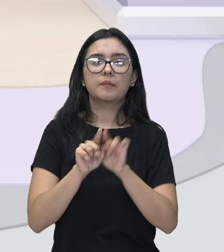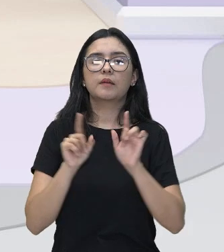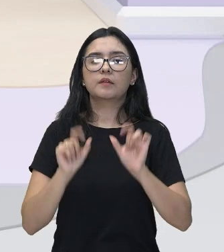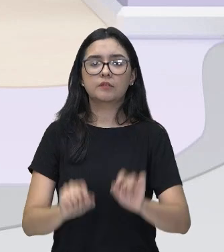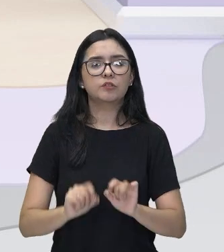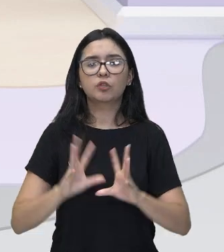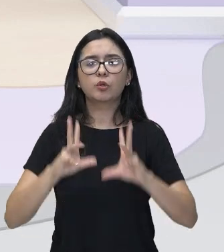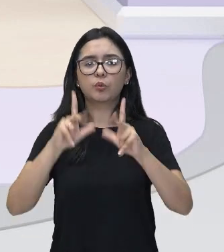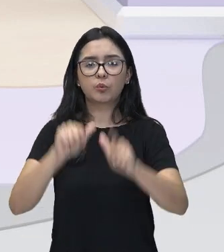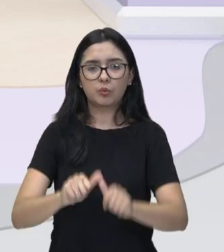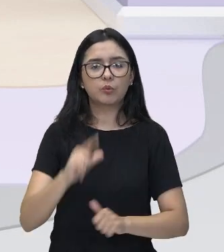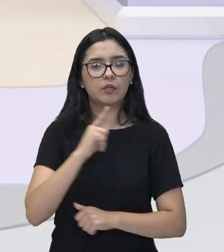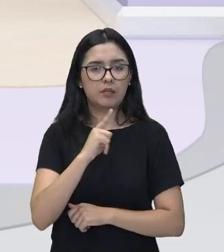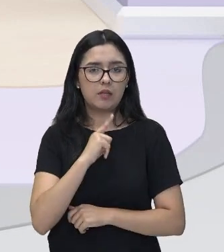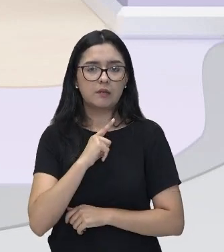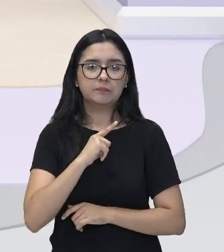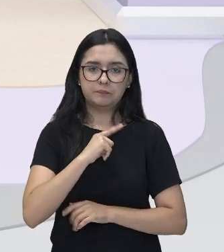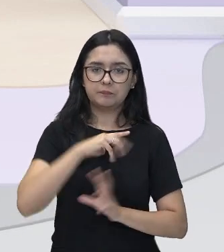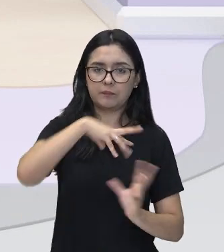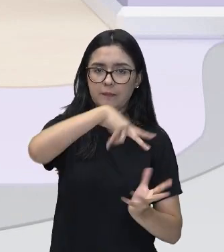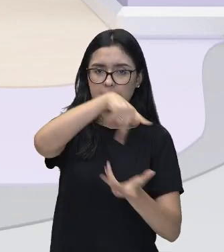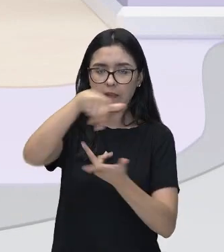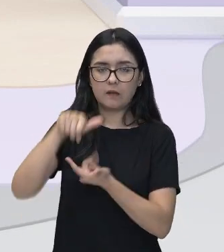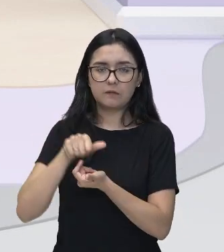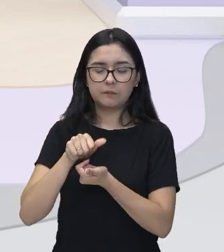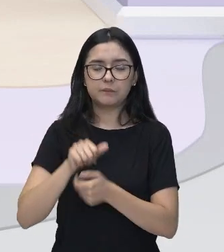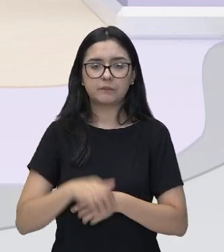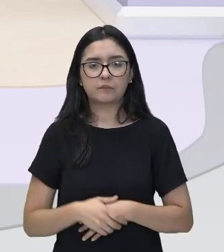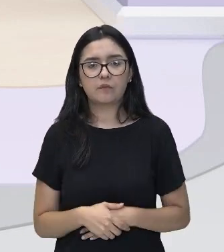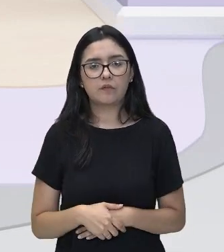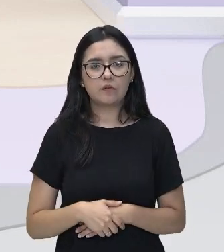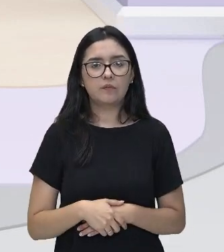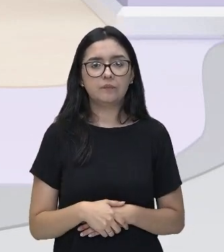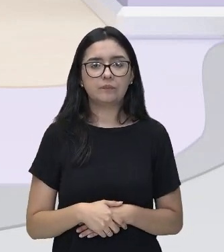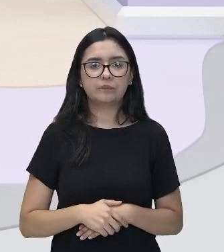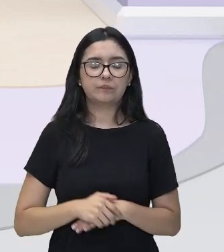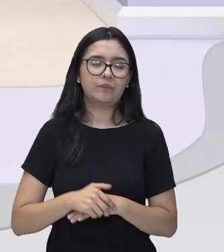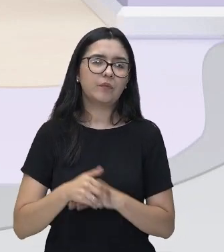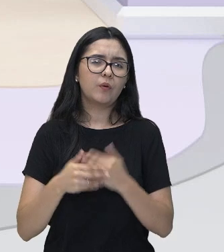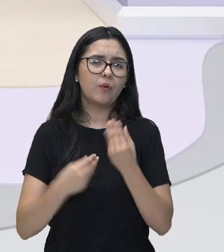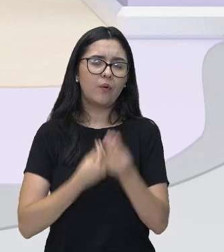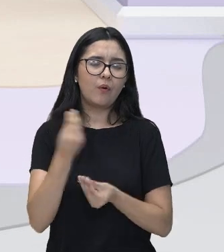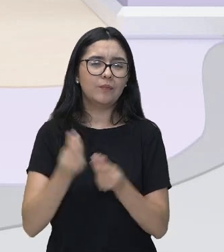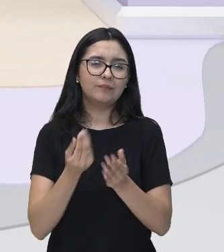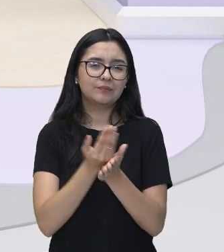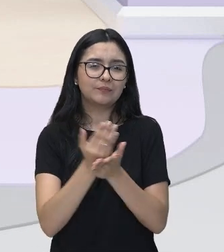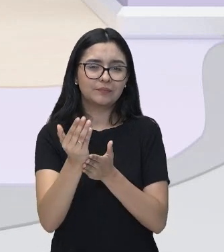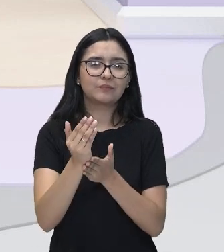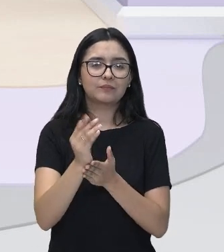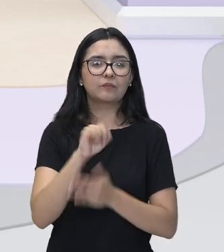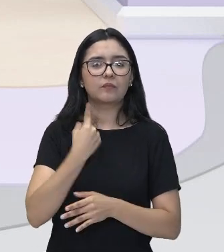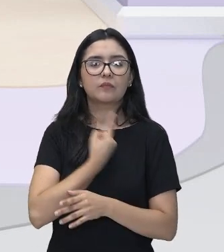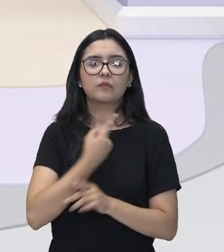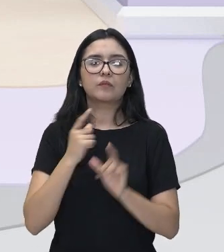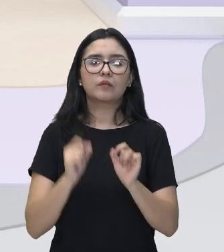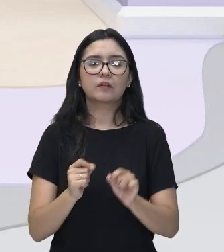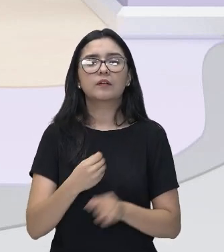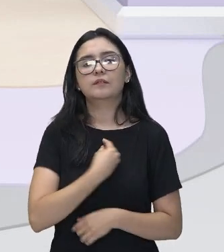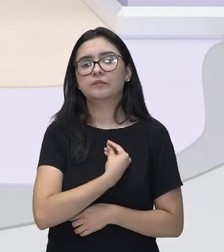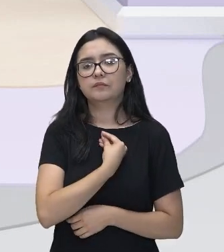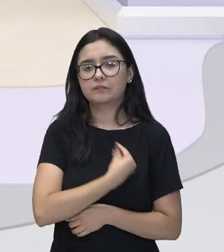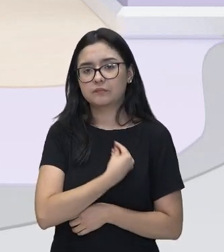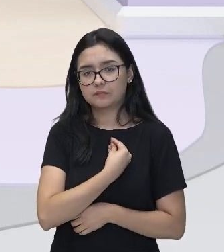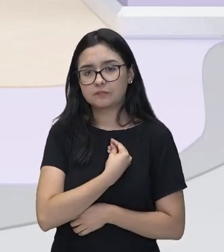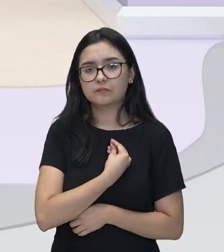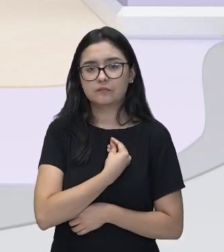de tudo que existe. Como se dá esse processo, né, que nós chamamos da vida,